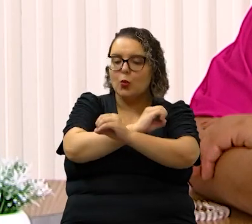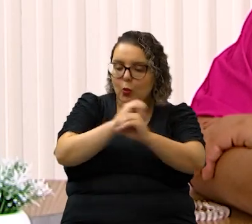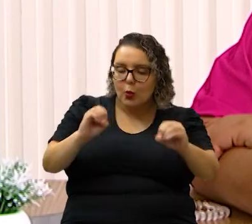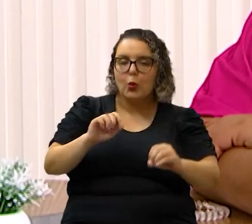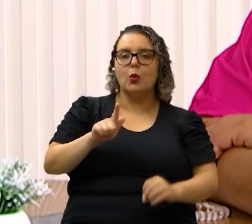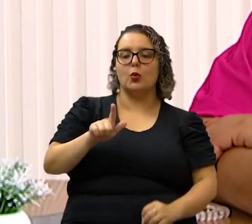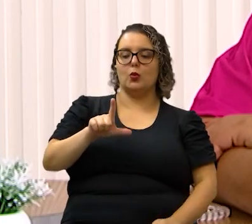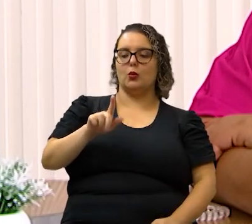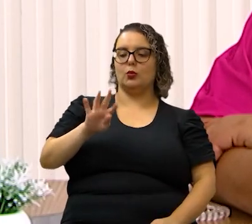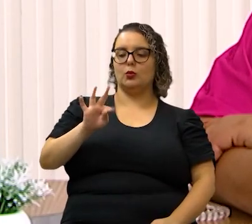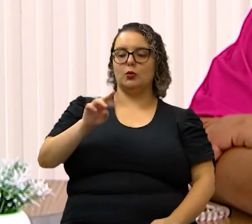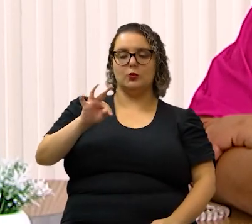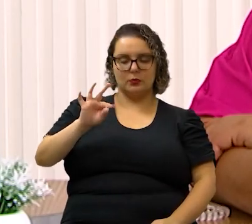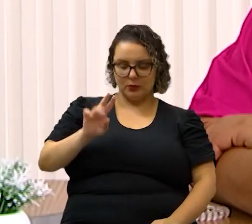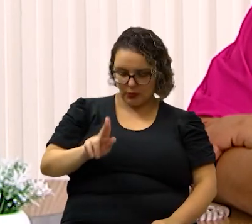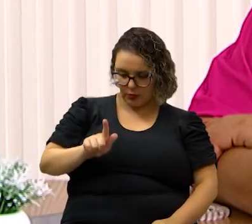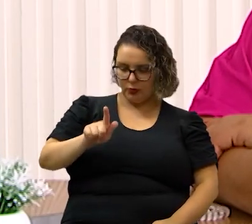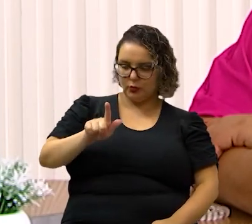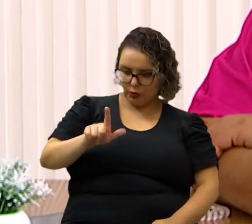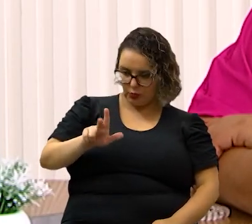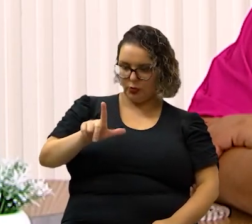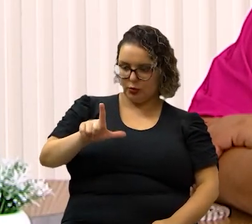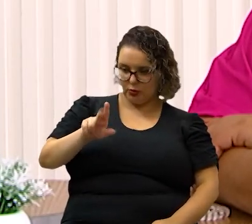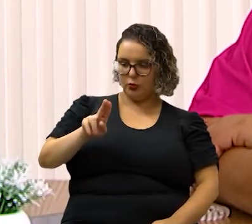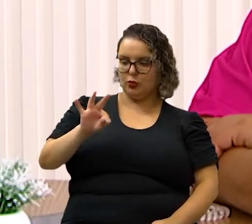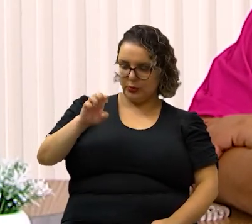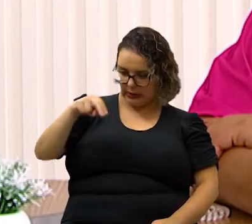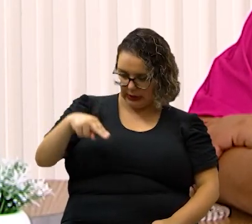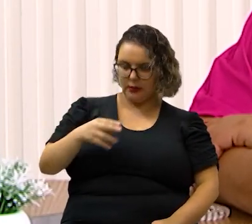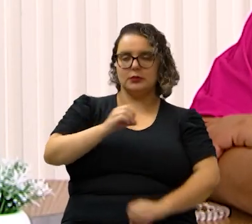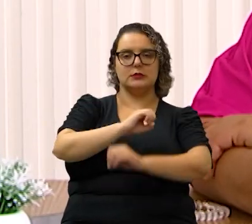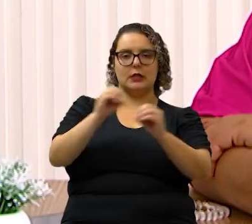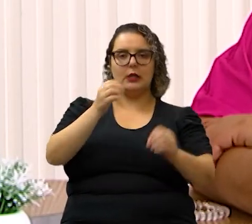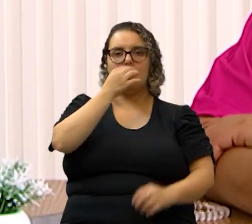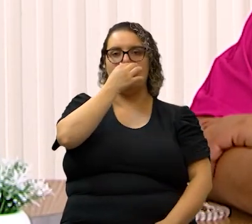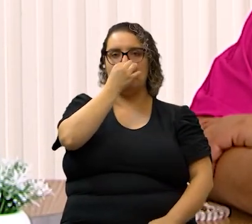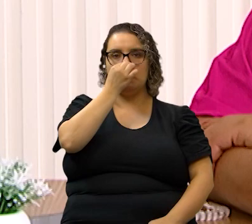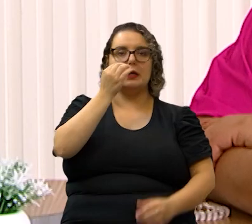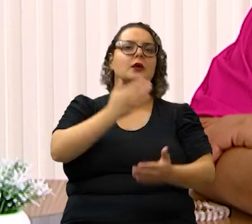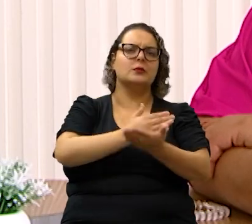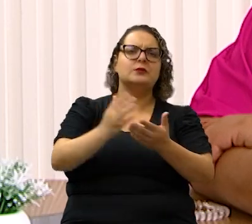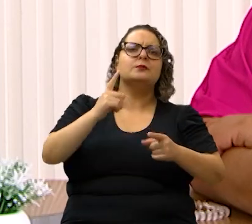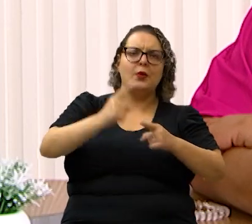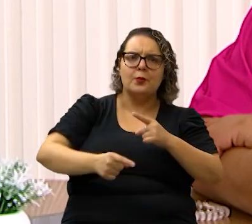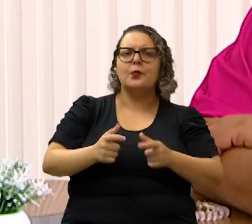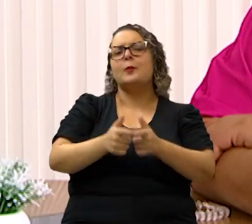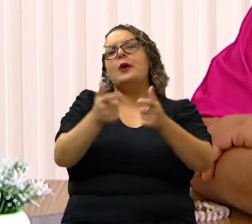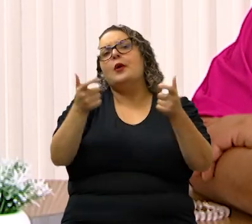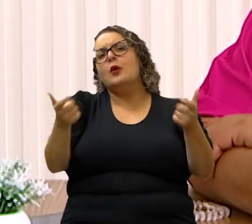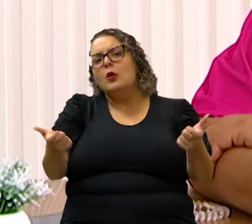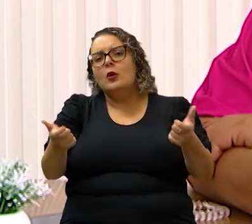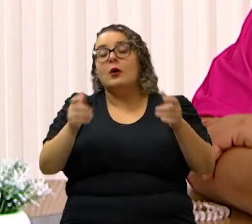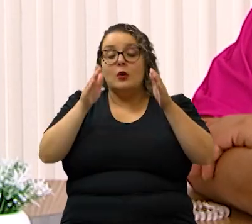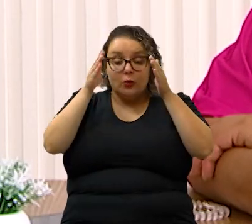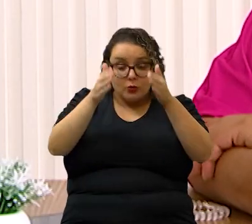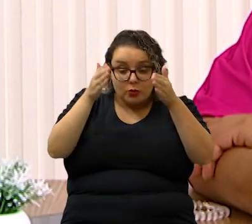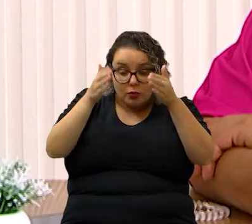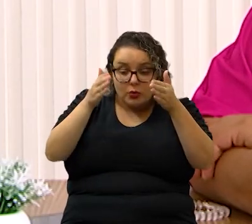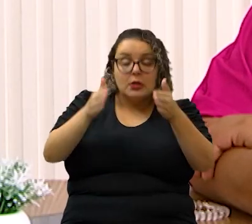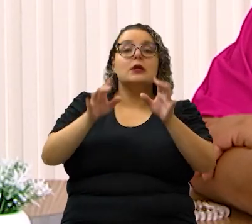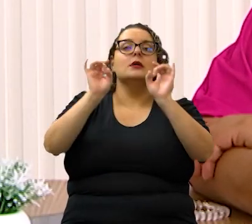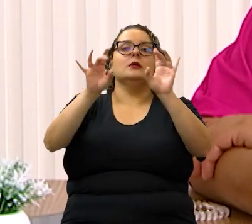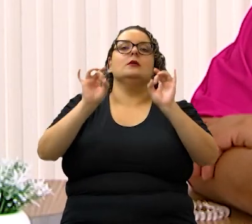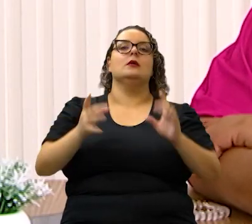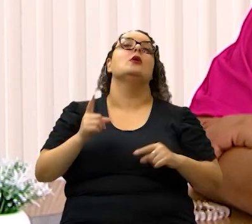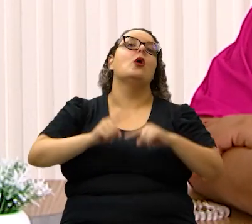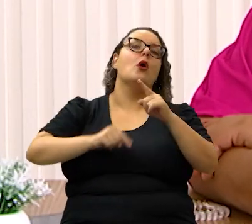zerar o glúten mesmo das receitas. E disso tudo começou uma produção mesmo, muito mais focada,